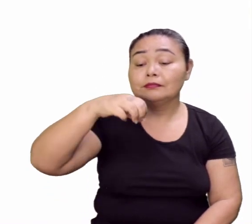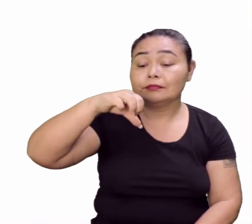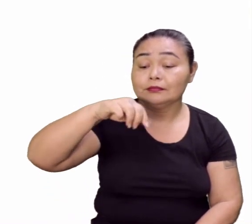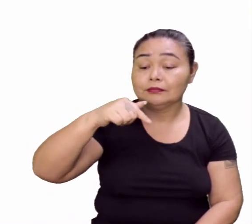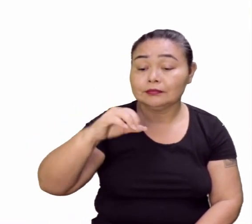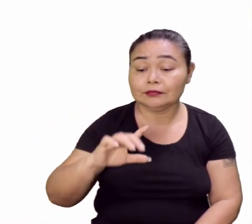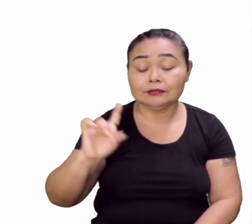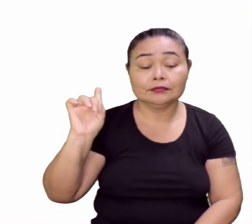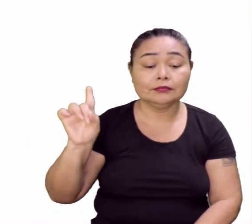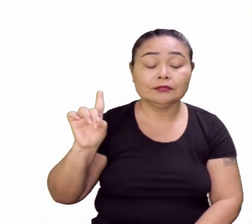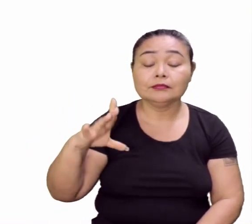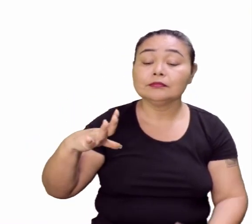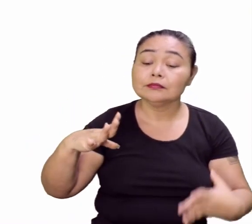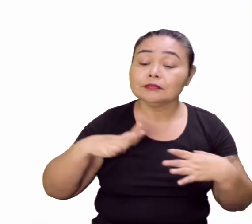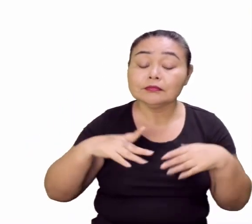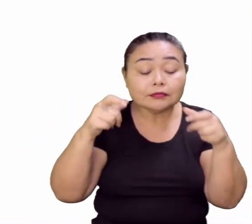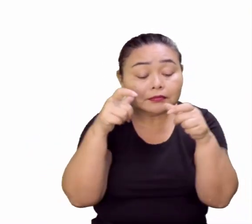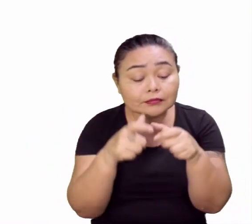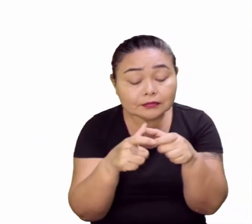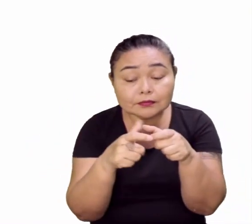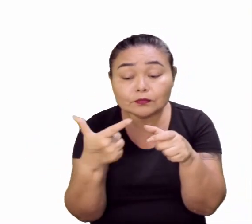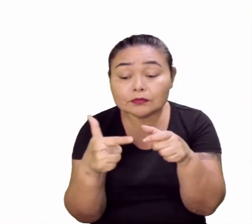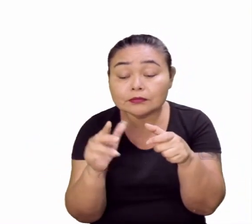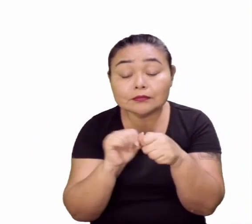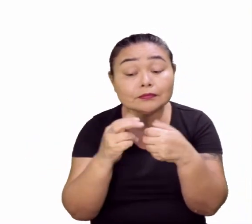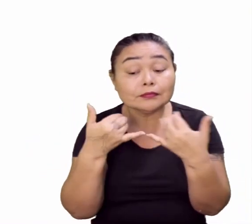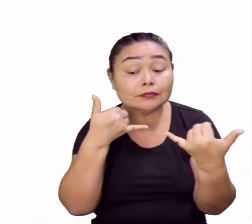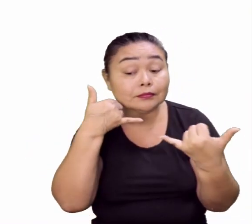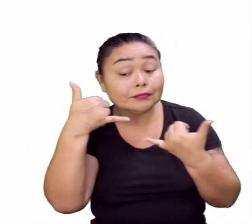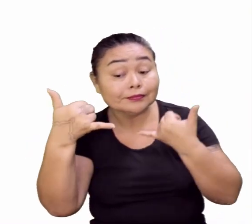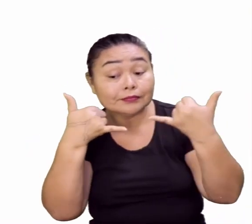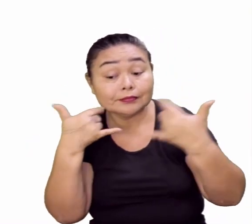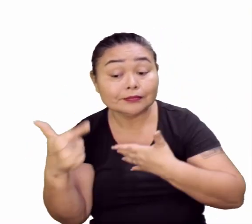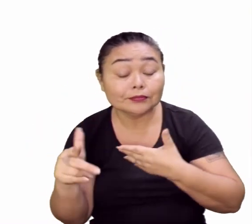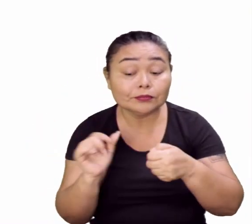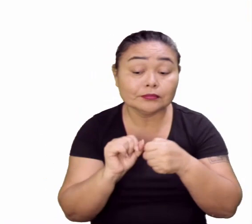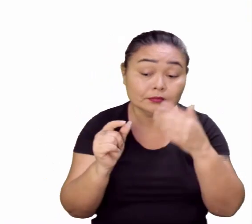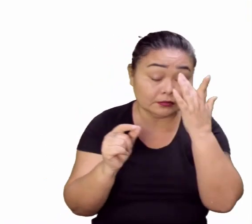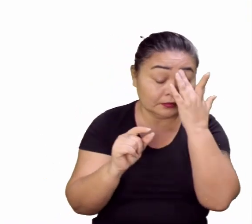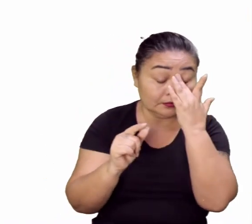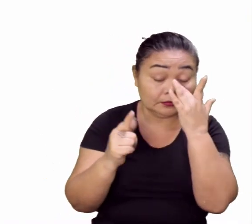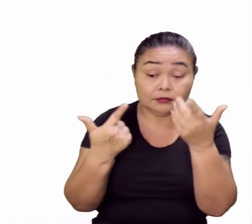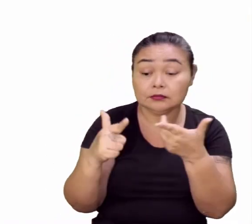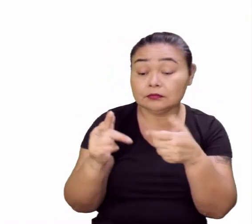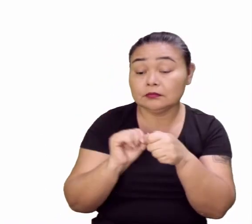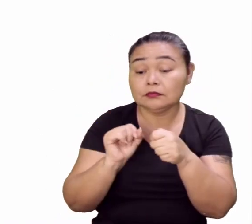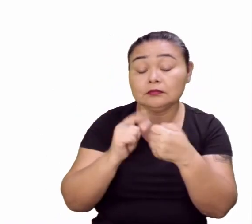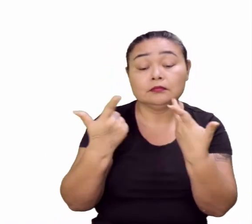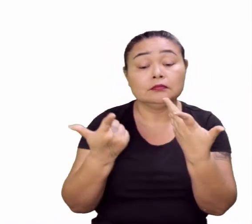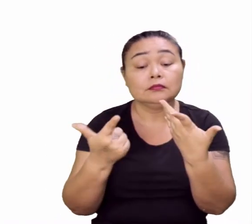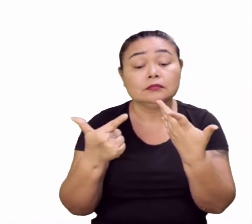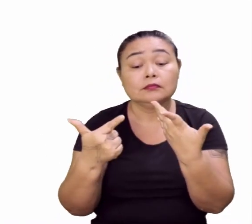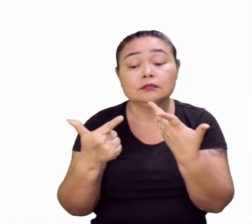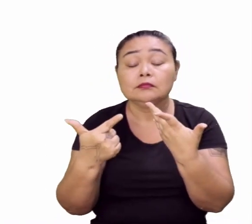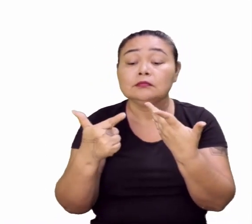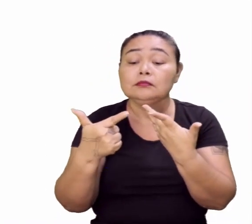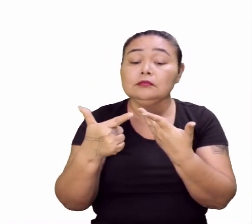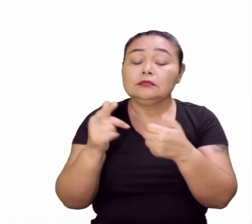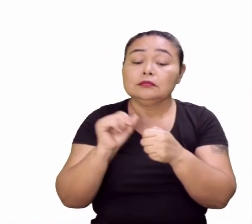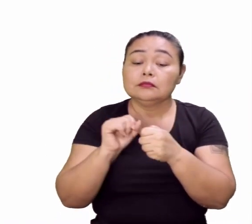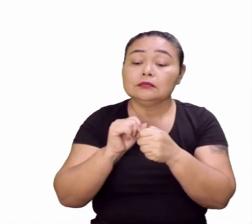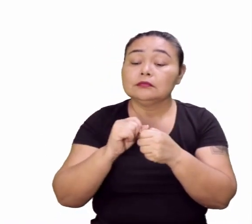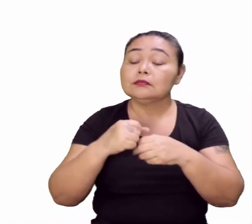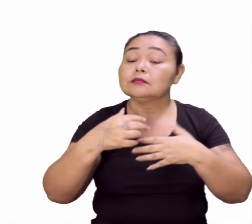1970, essa cidade local, ela não tinha telecomunicações, ela não tinha, de repente, o que a gente pode citar,